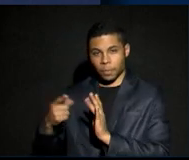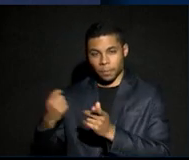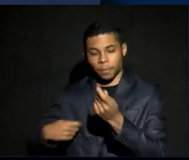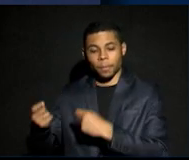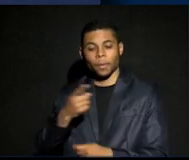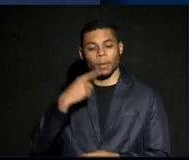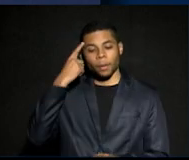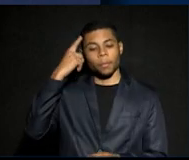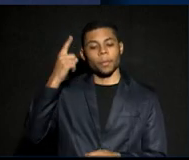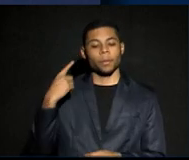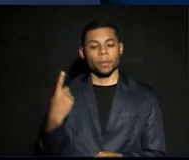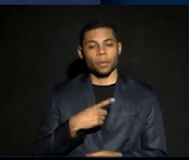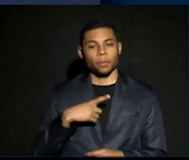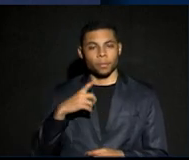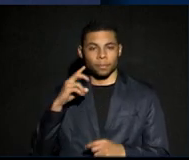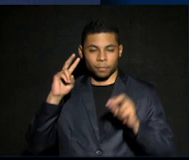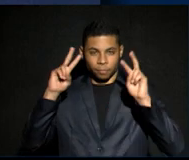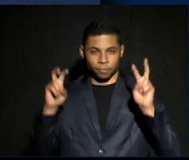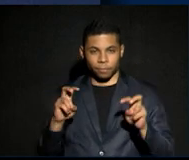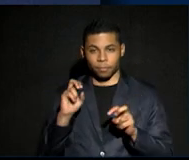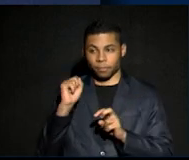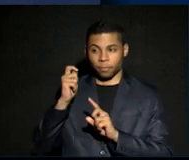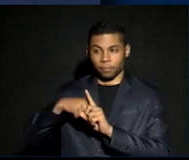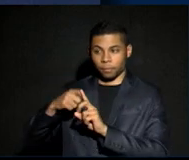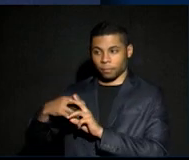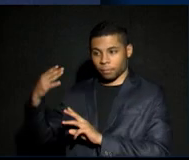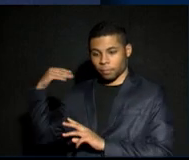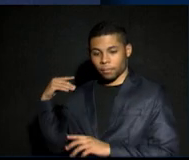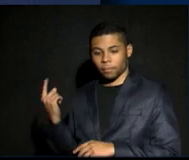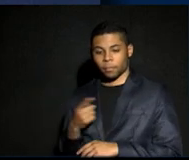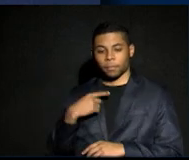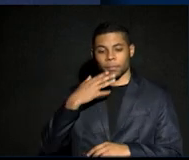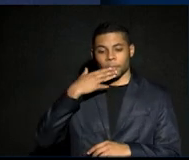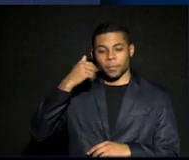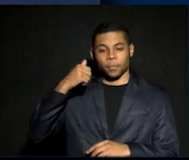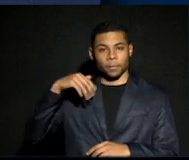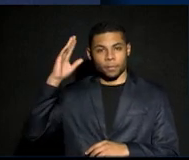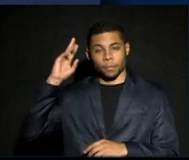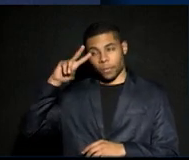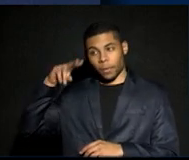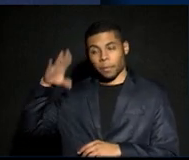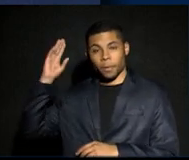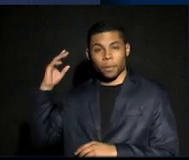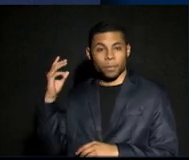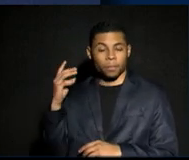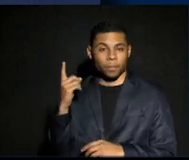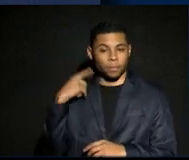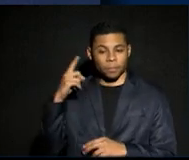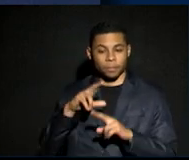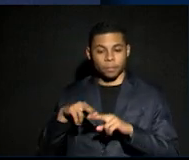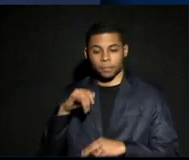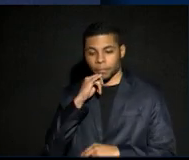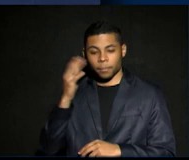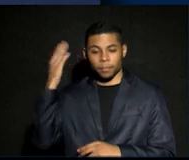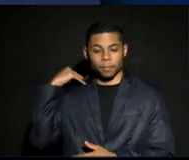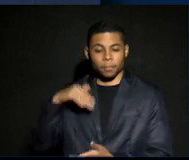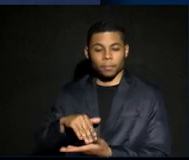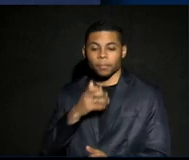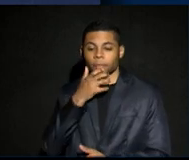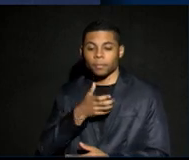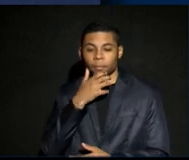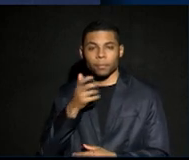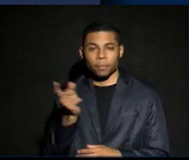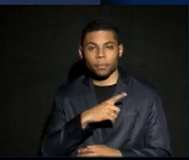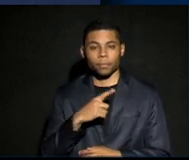mercado a gente tem que lembrar que quando a gente essa discussão a 8 meses atrás a situação é ainda mais maluca que a gente 15 precificado no final de dezembro